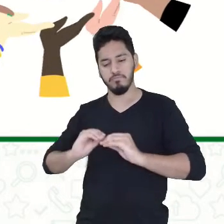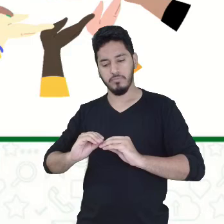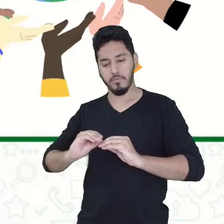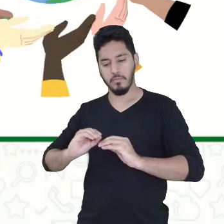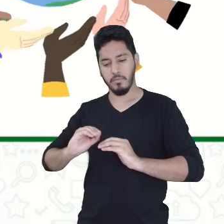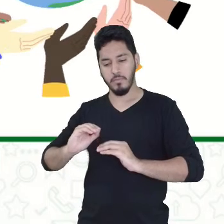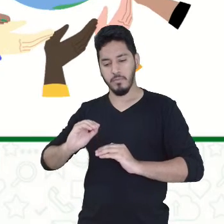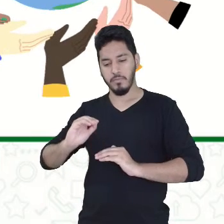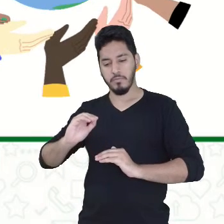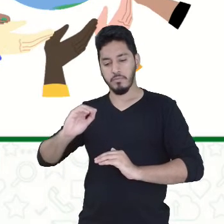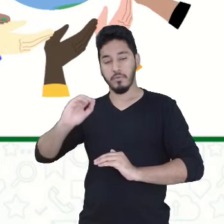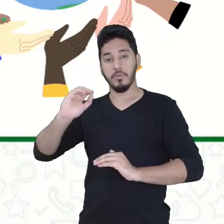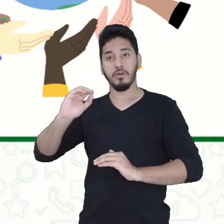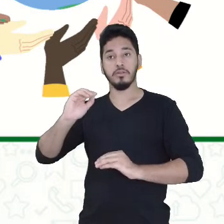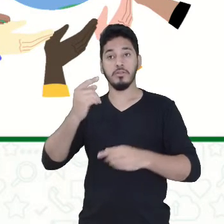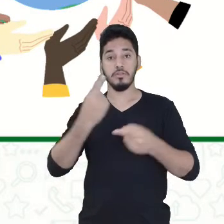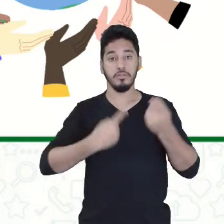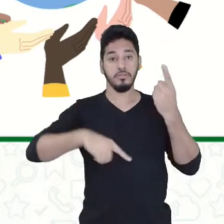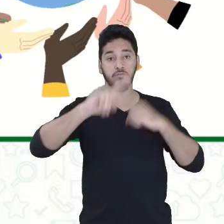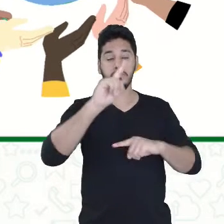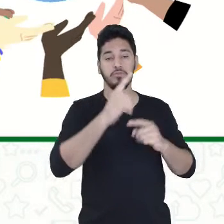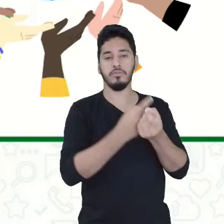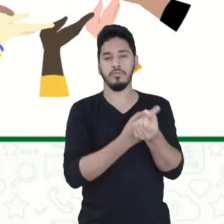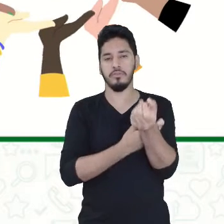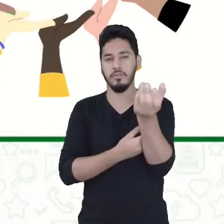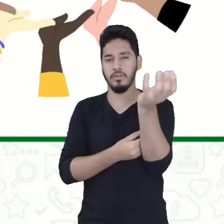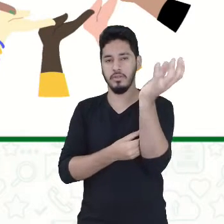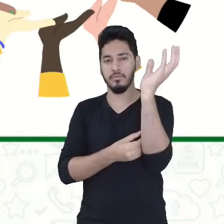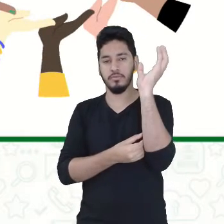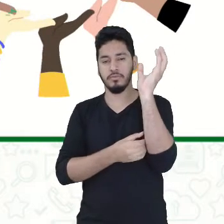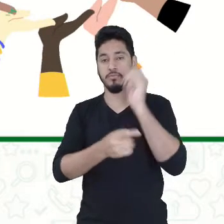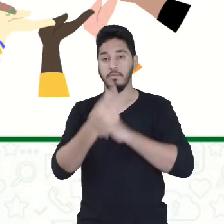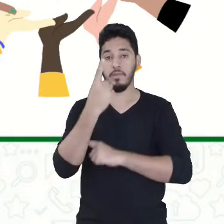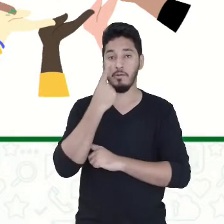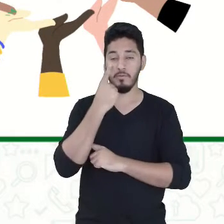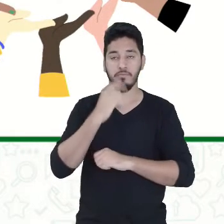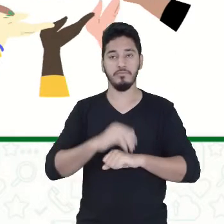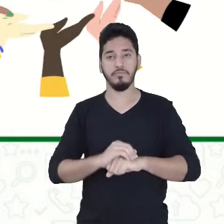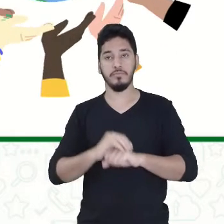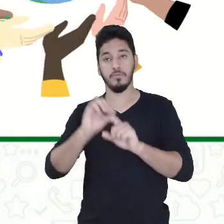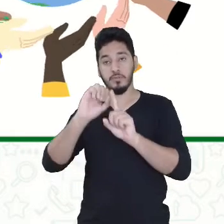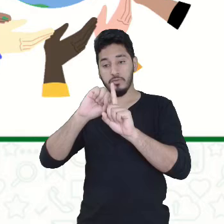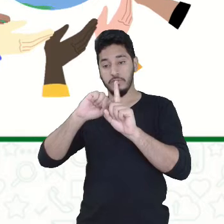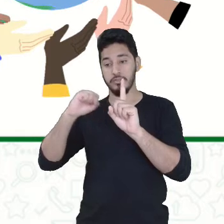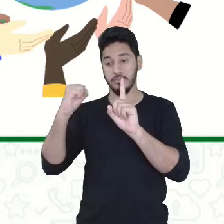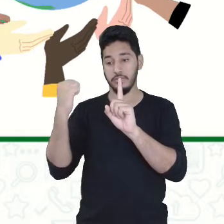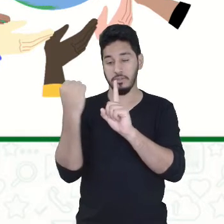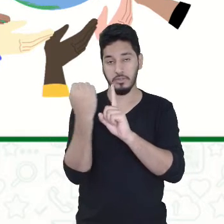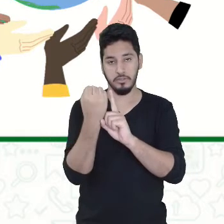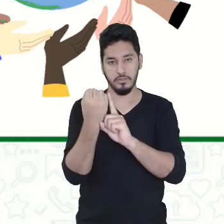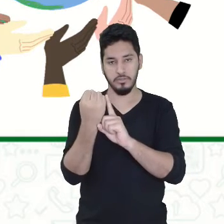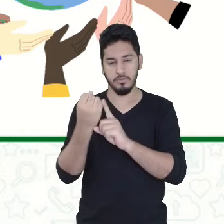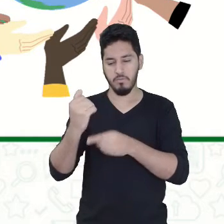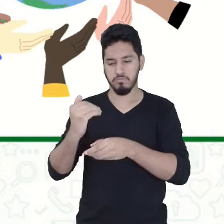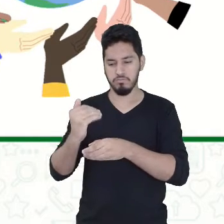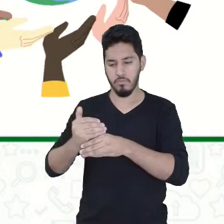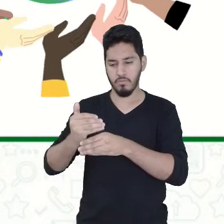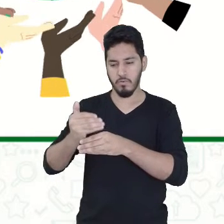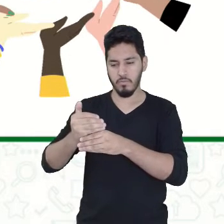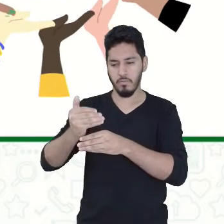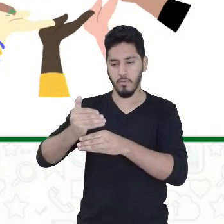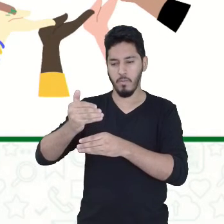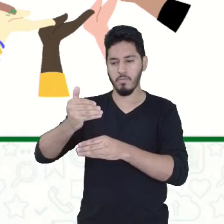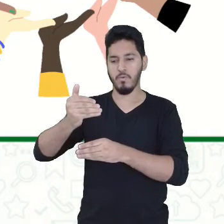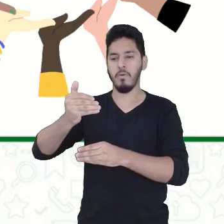da transformação da natureza. Preste atenção nessa frase. As sociedades constroem-se